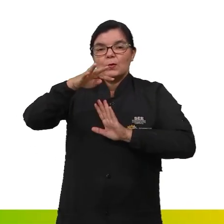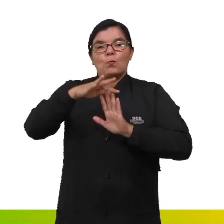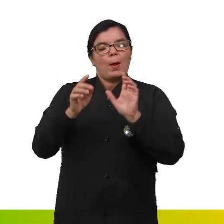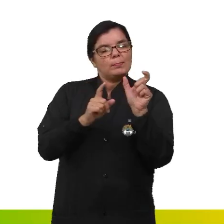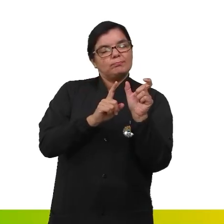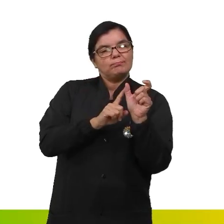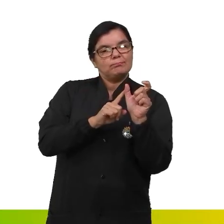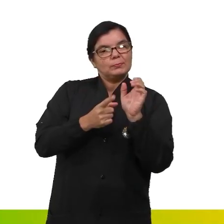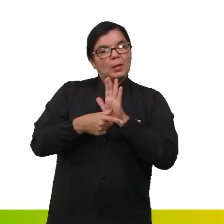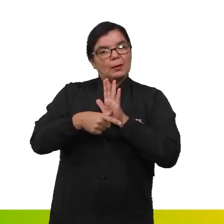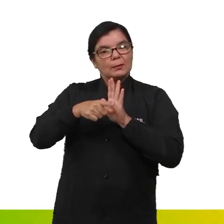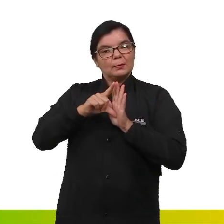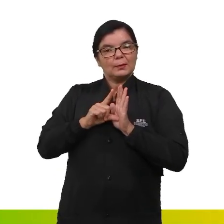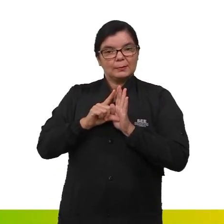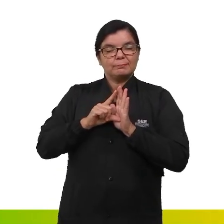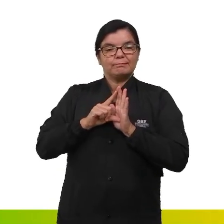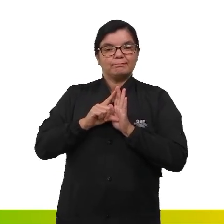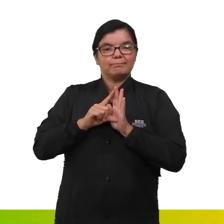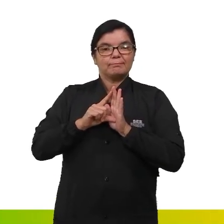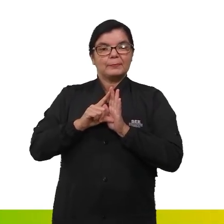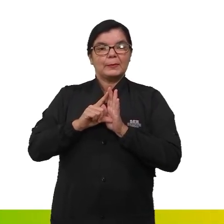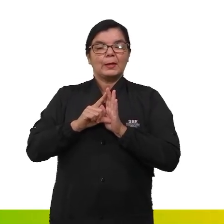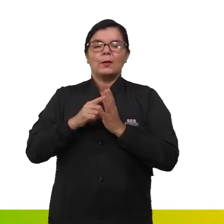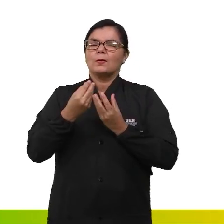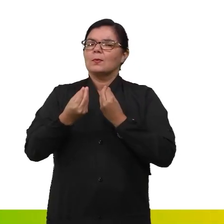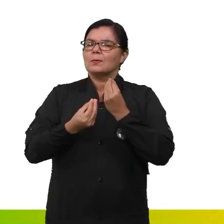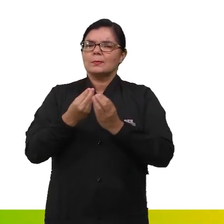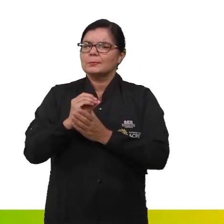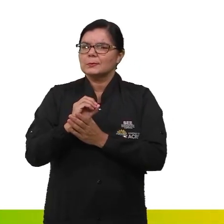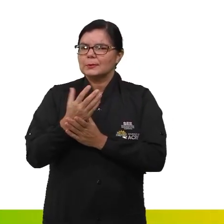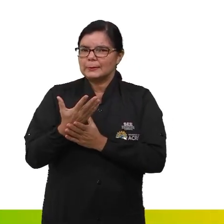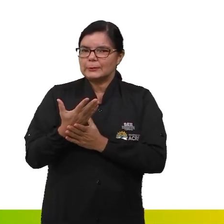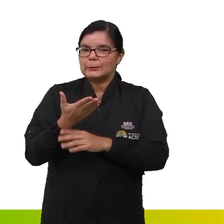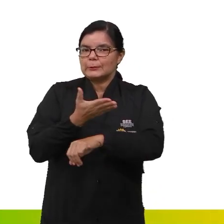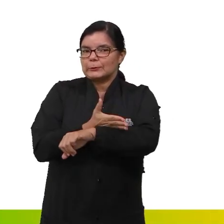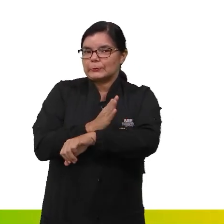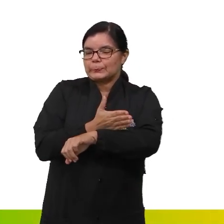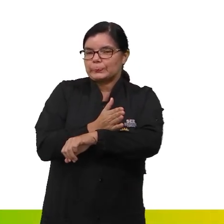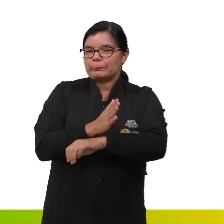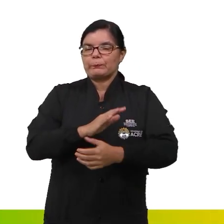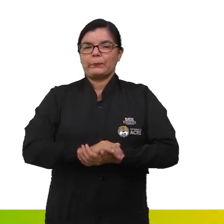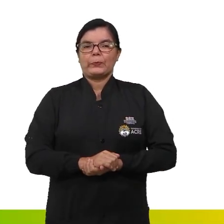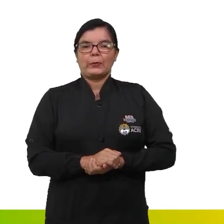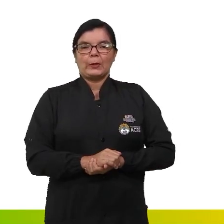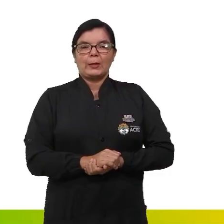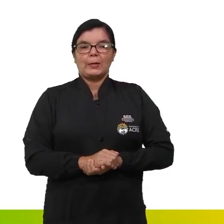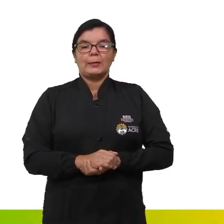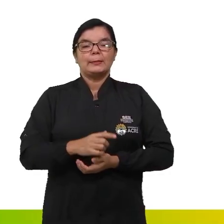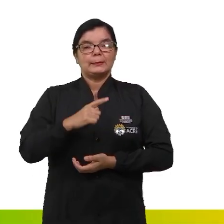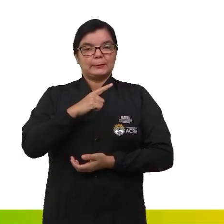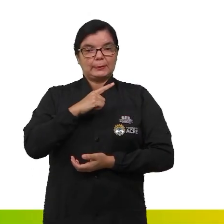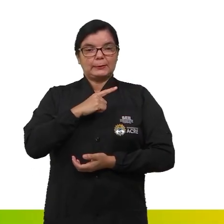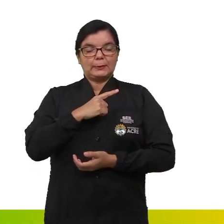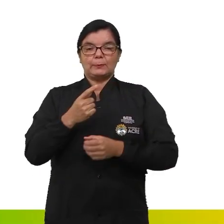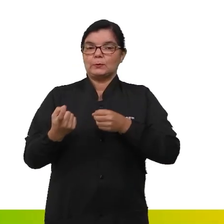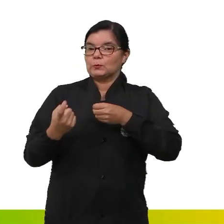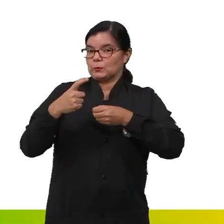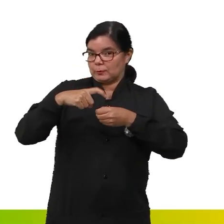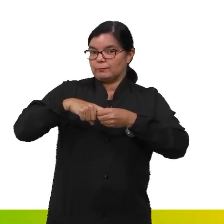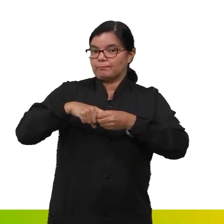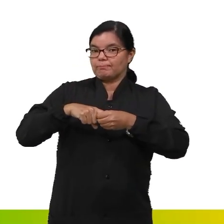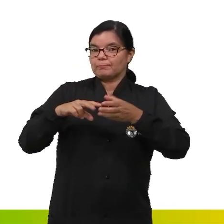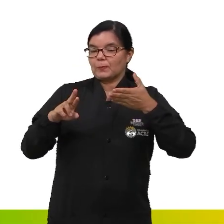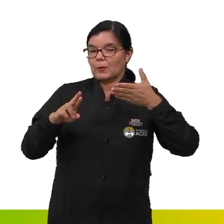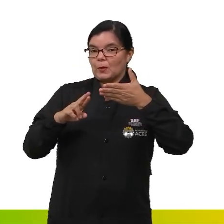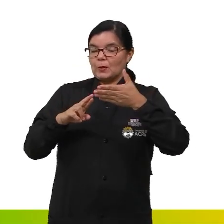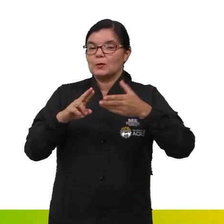termo anterior, tá certo? Então, como é que isso ocorre na prática? Então, eu vou lá. Eu tenho a retomada do